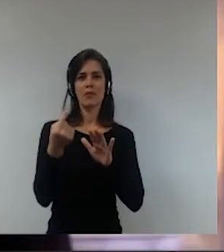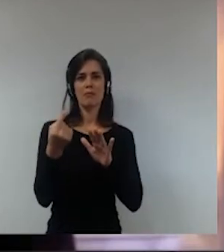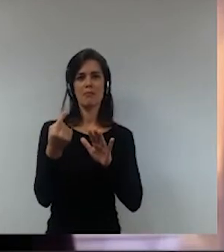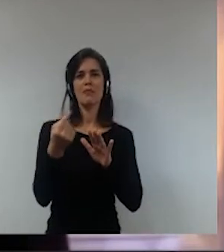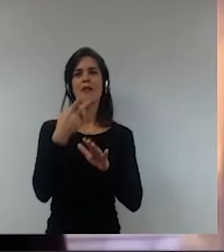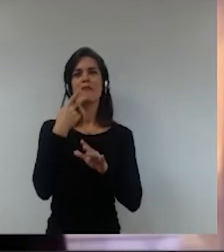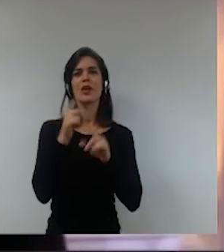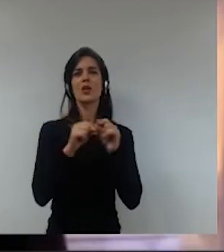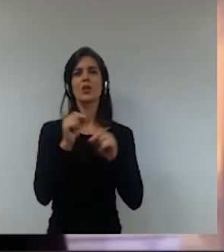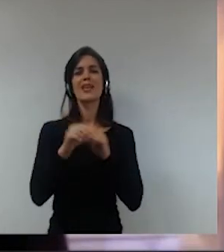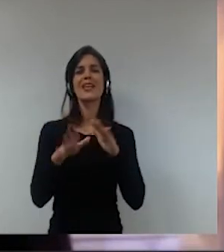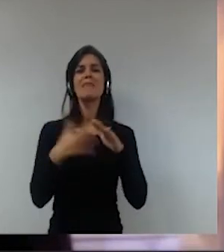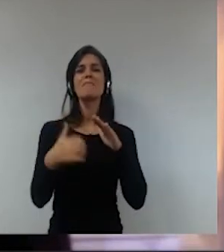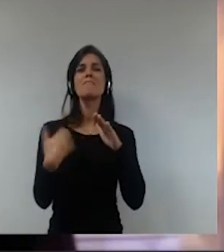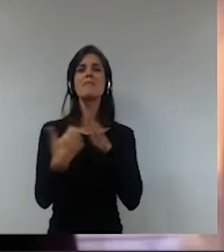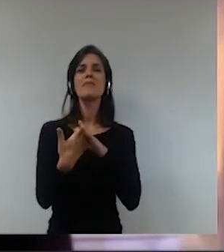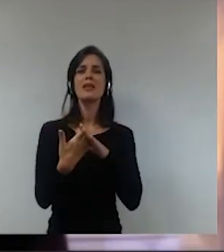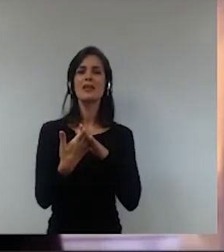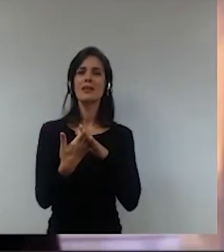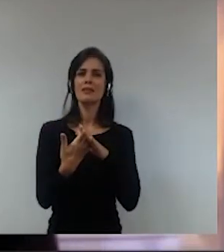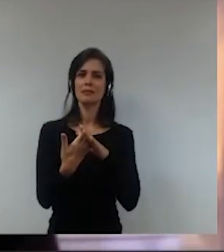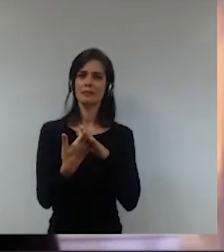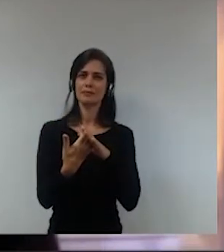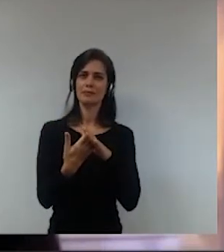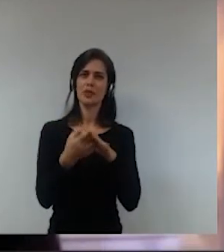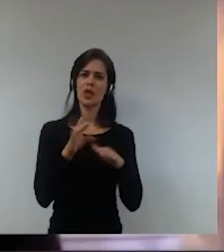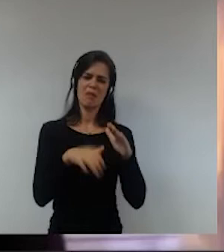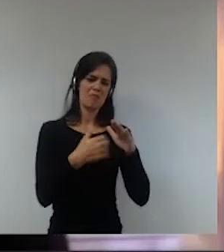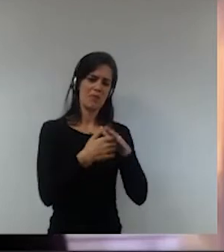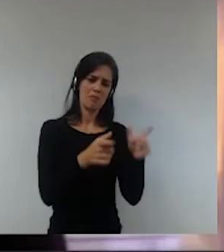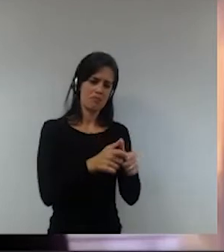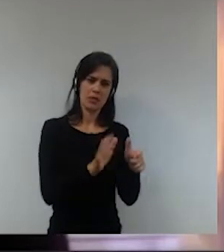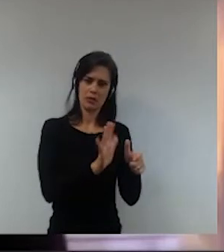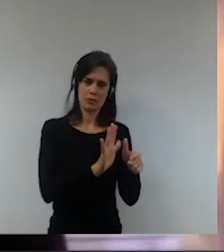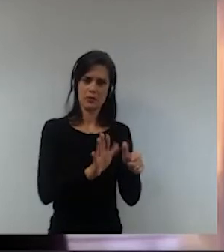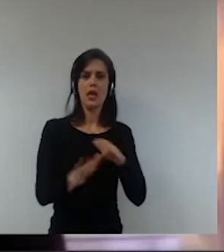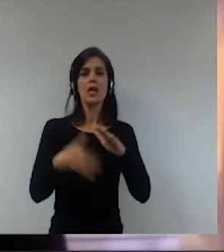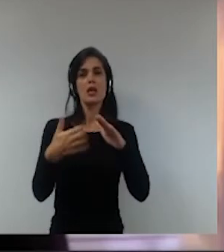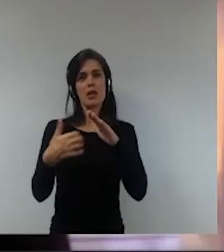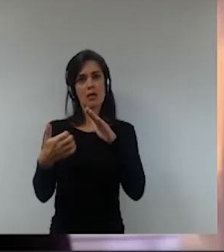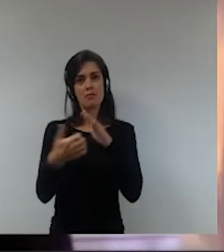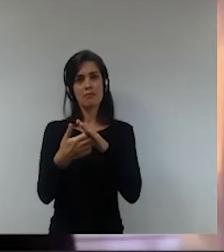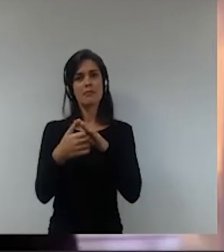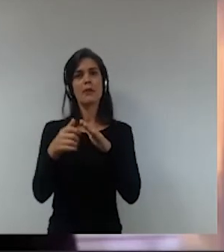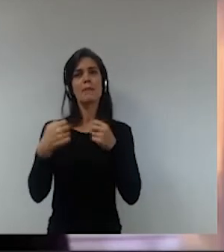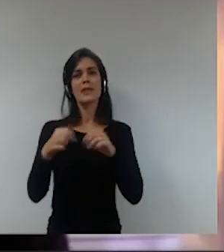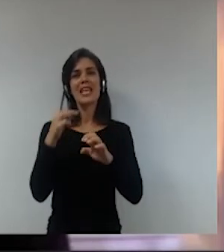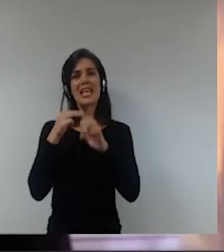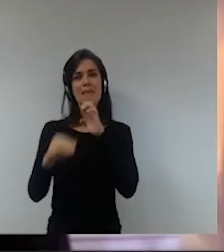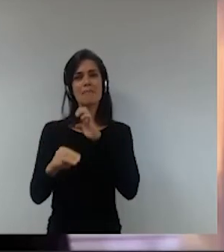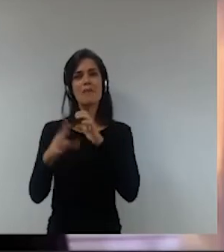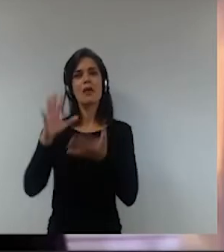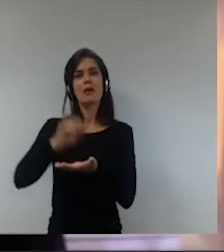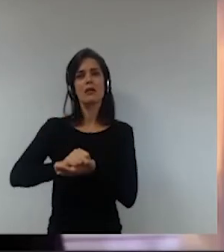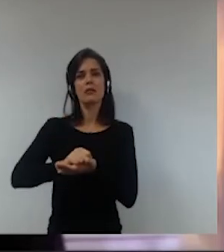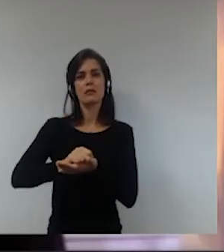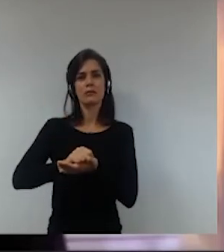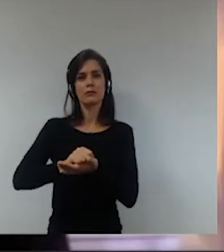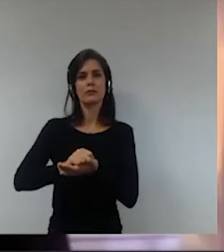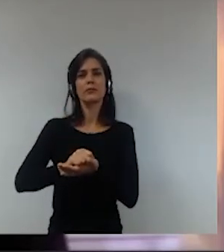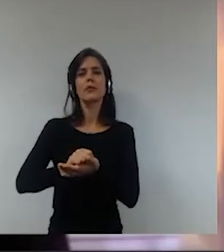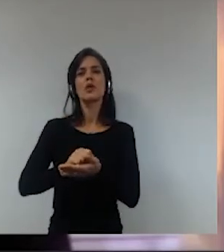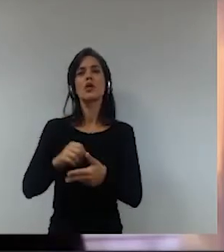que prevê que as empresas, salvo as empresas de pequeno porte, devem manter seus e-mails num cadastro do Poder